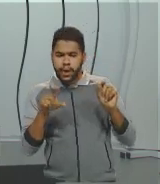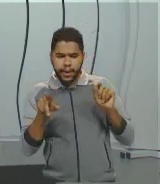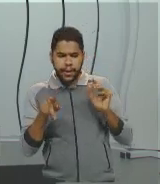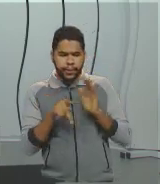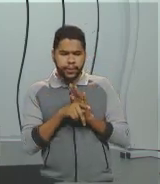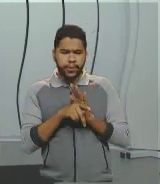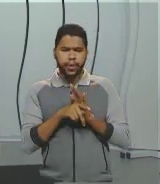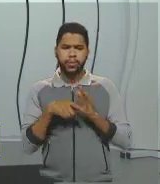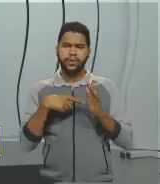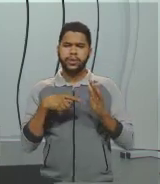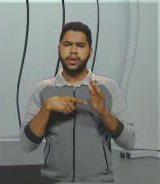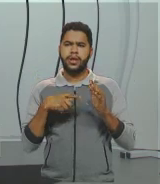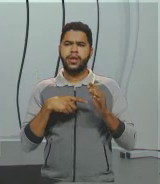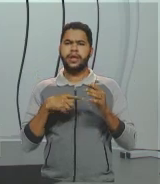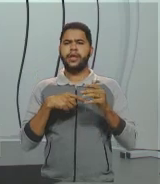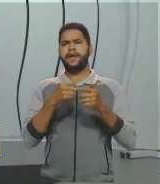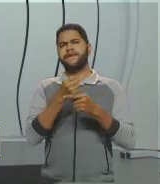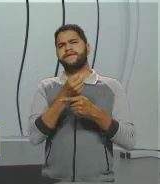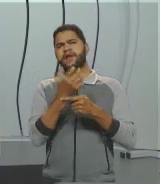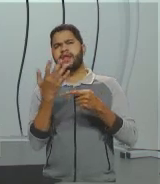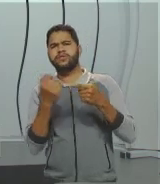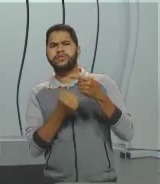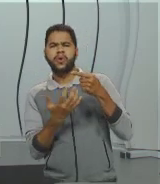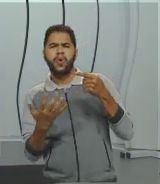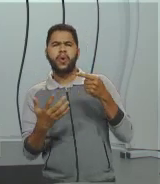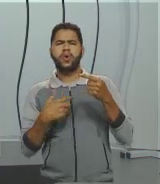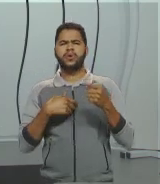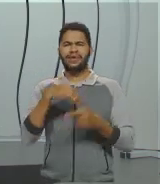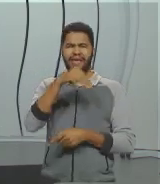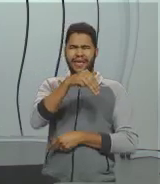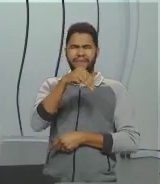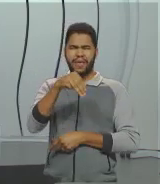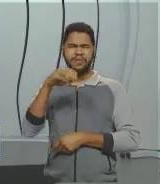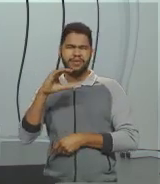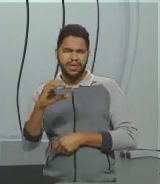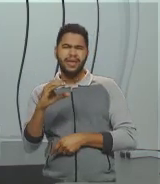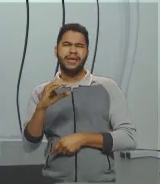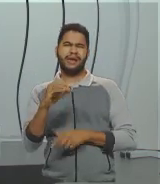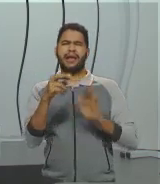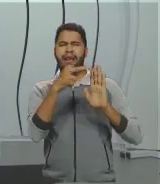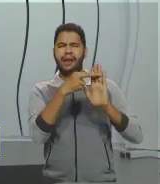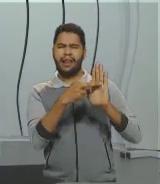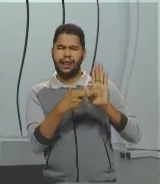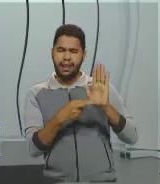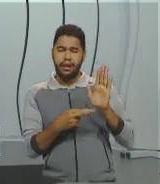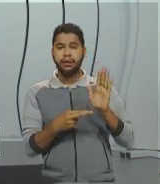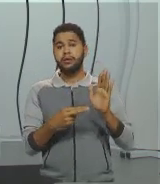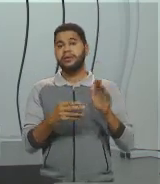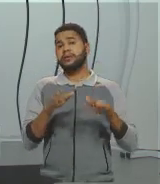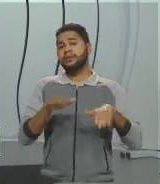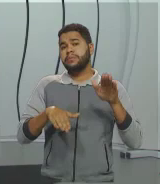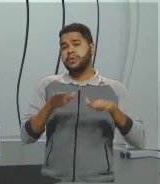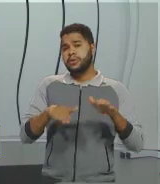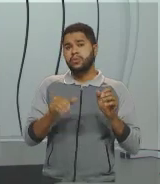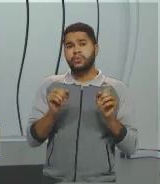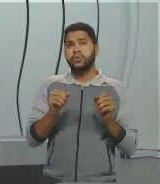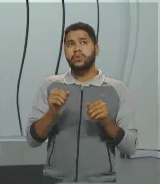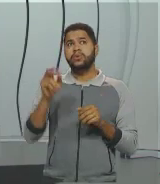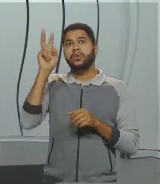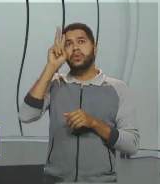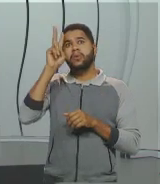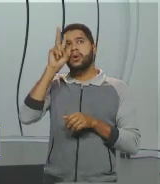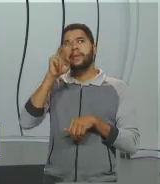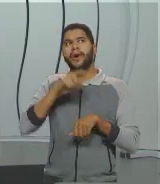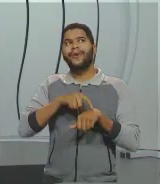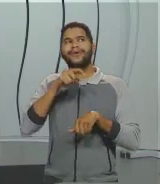envolvendo frações, MMC e todas aquelas regrinhas, que às vezes podem confundir ou você pode não lembrar na hora